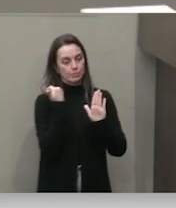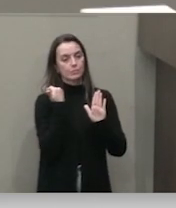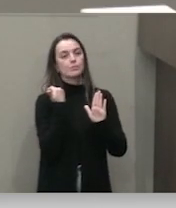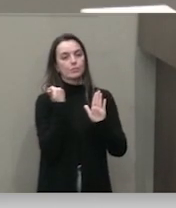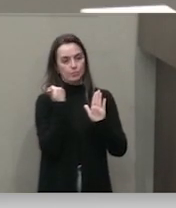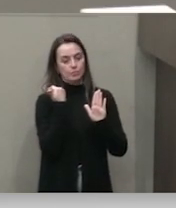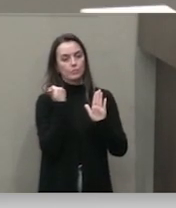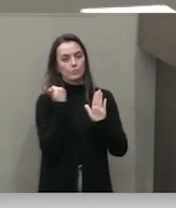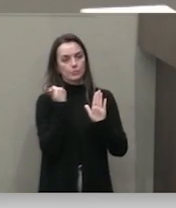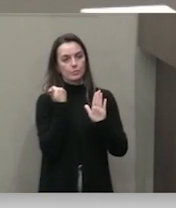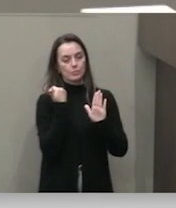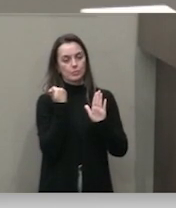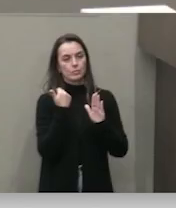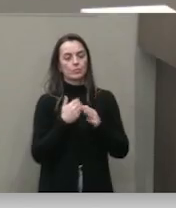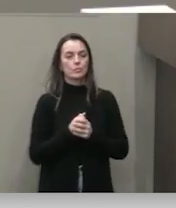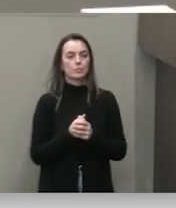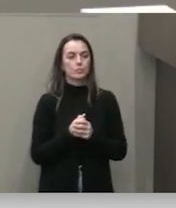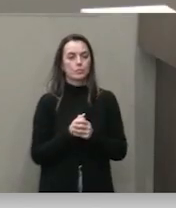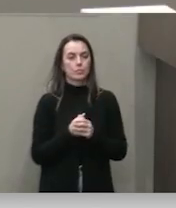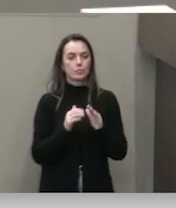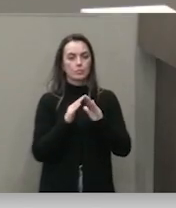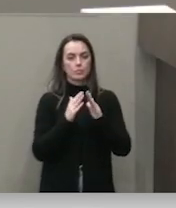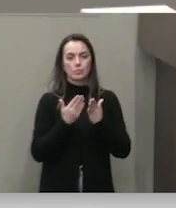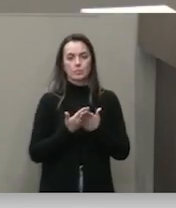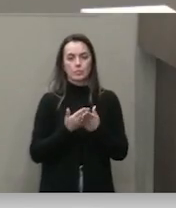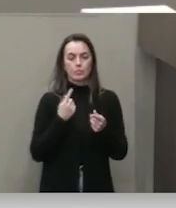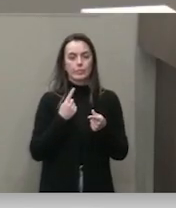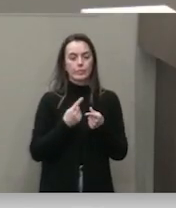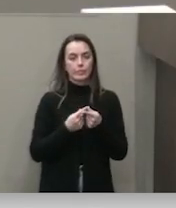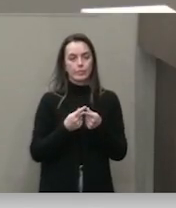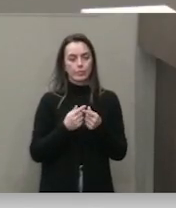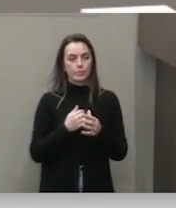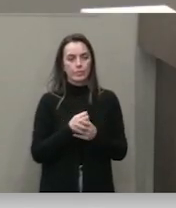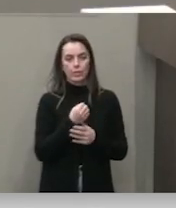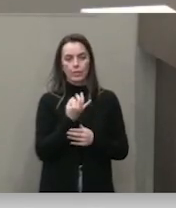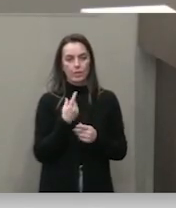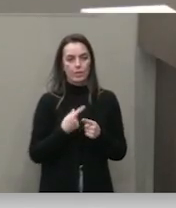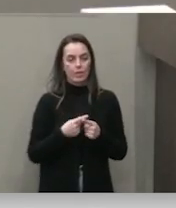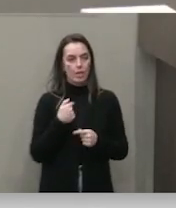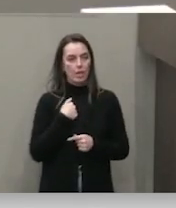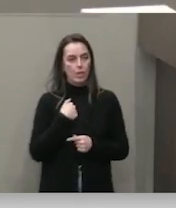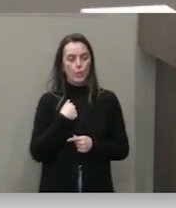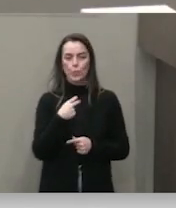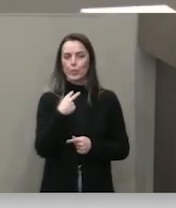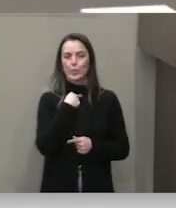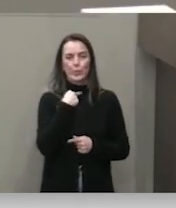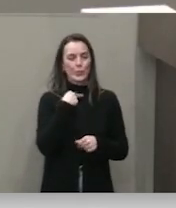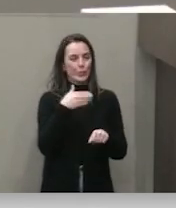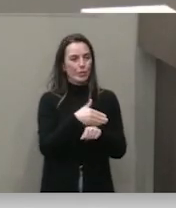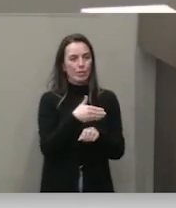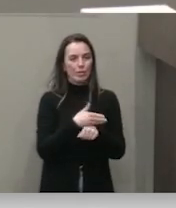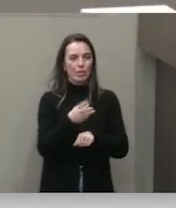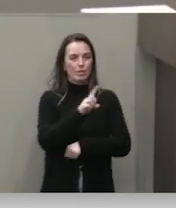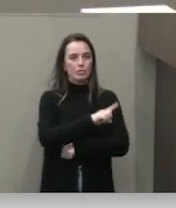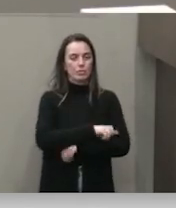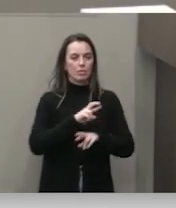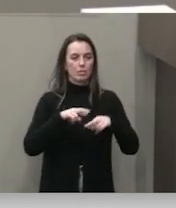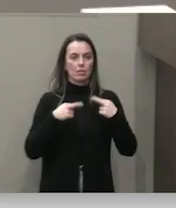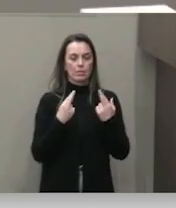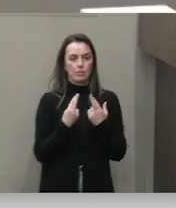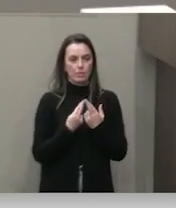do lado na escola, vereadora Regina. Por quê? Por inúmeras vezes eu não pude participar no dia da reunião, ou no